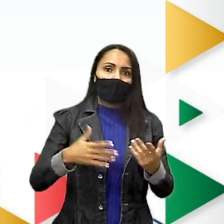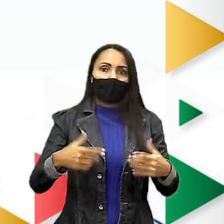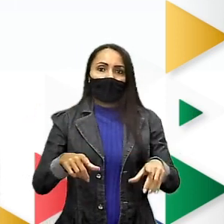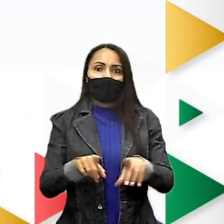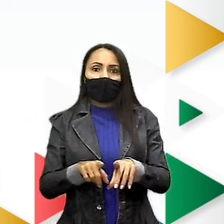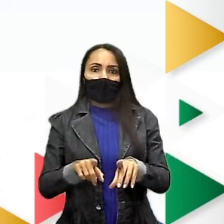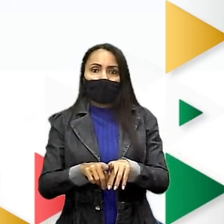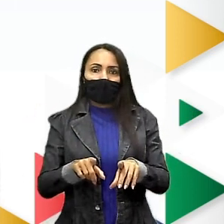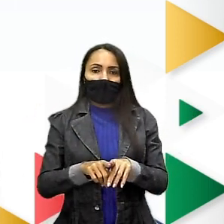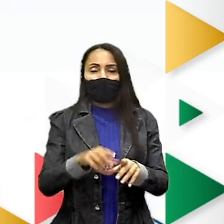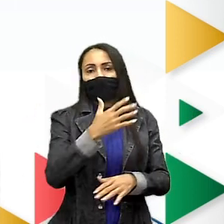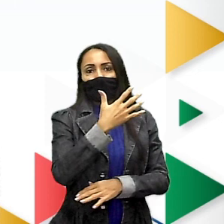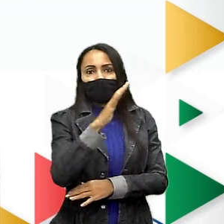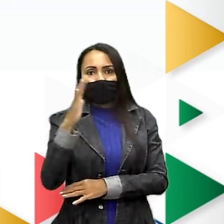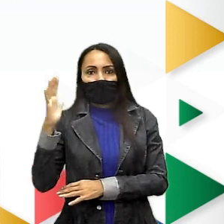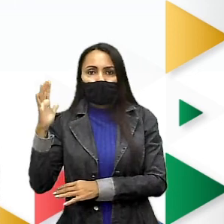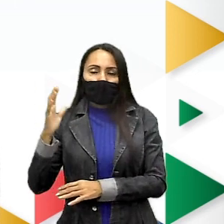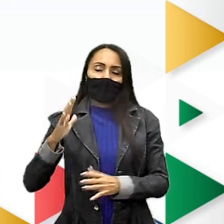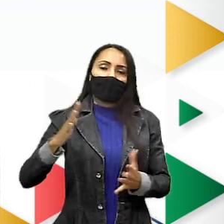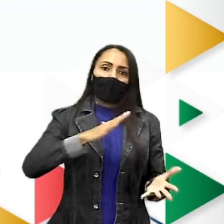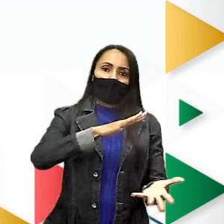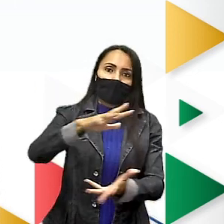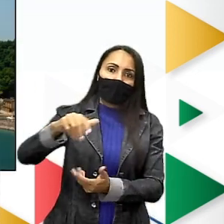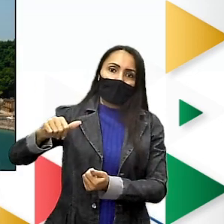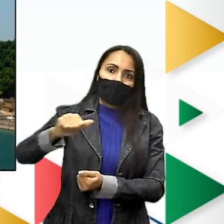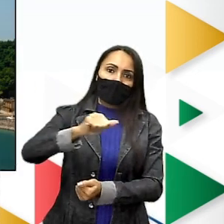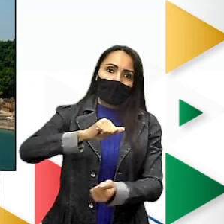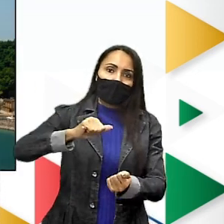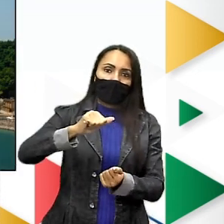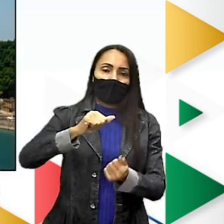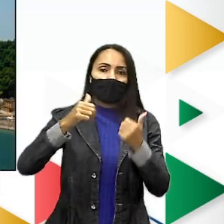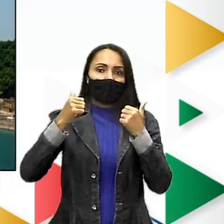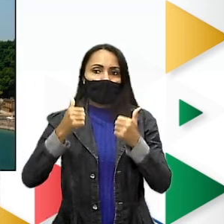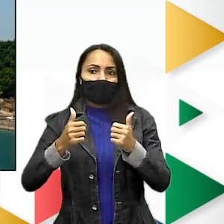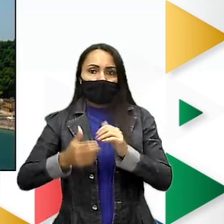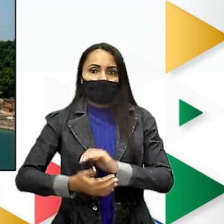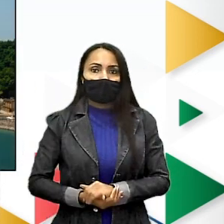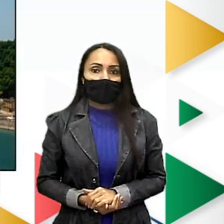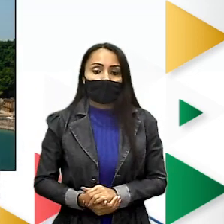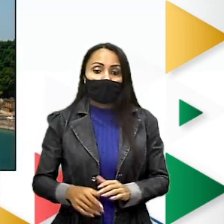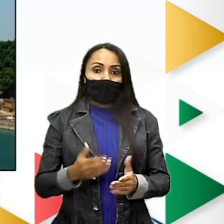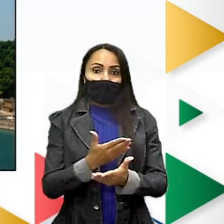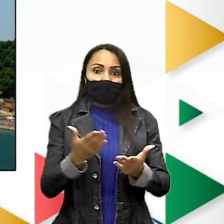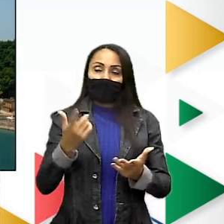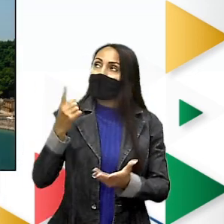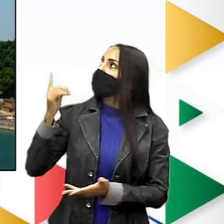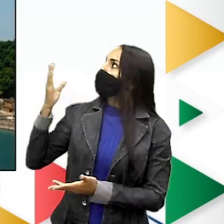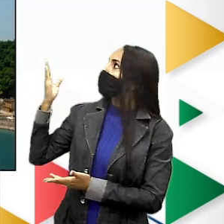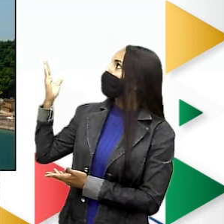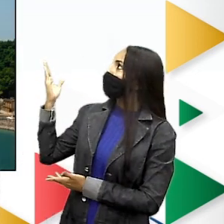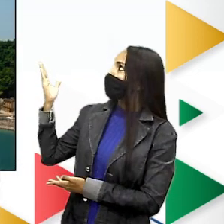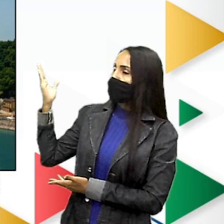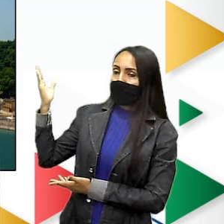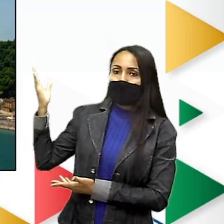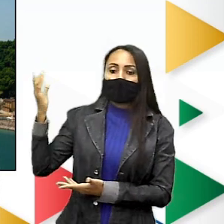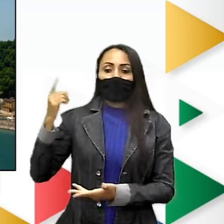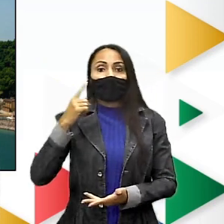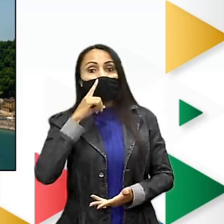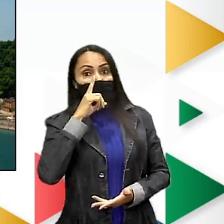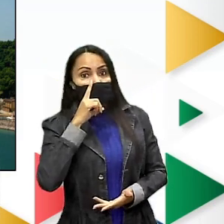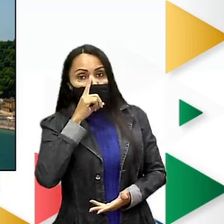meio de vida e na sustentabilidade do planeta, tá bom? Bom, essa aí é a nuclear, extremamente perigosa